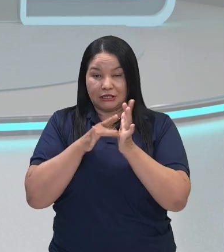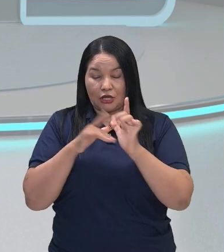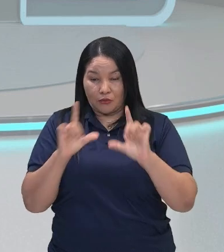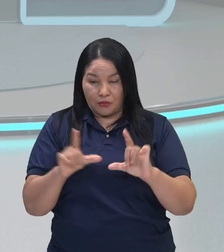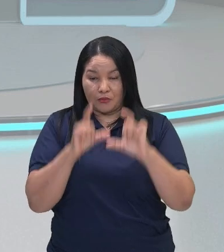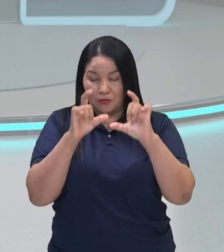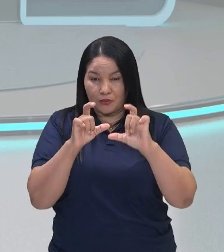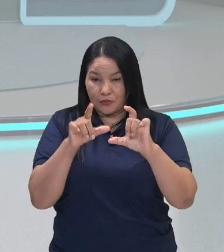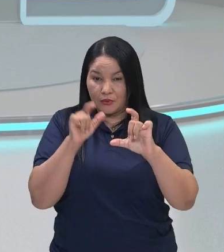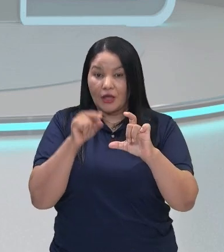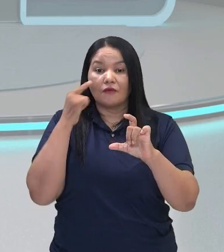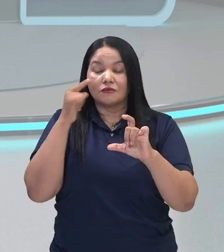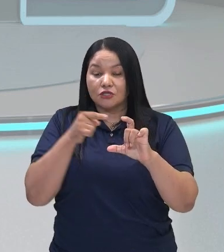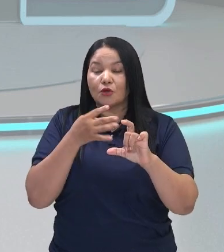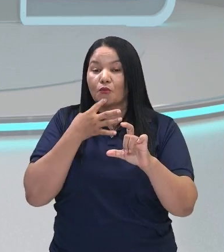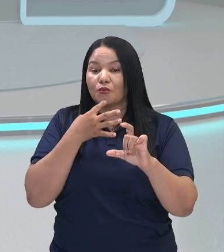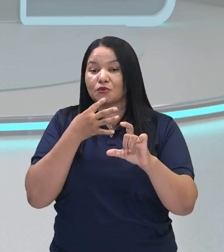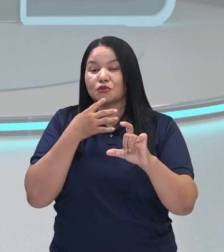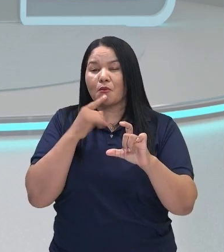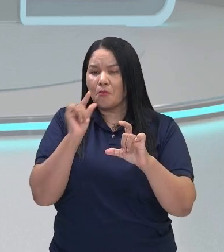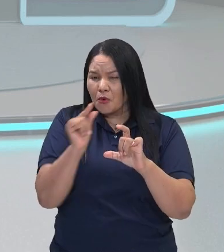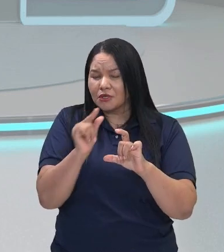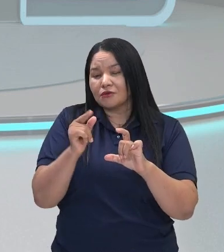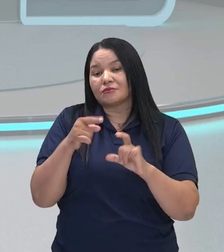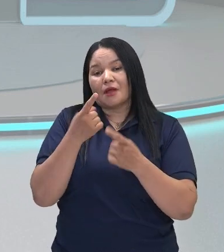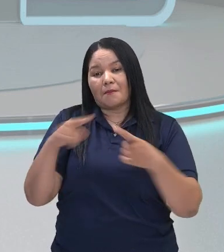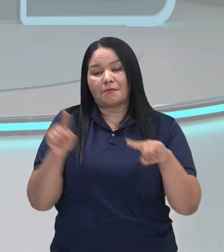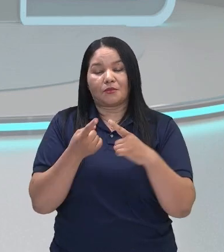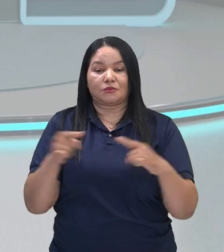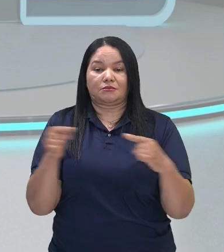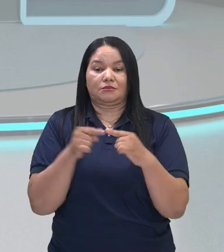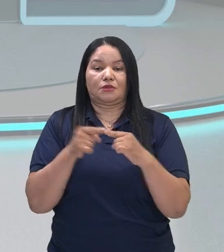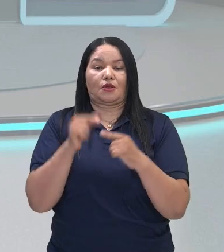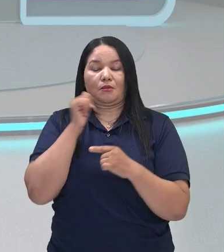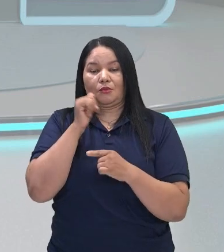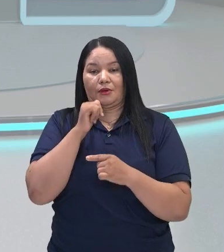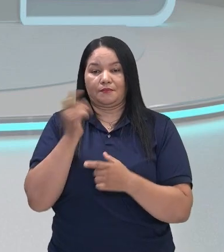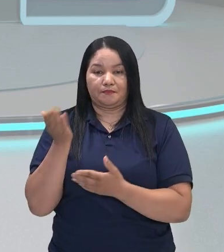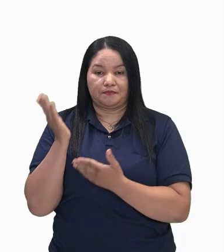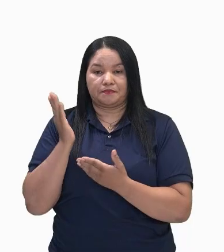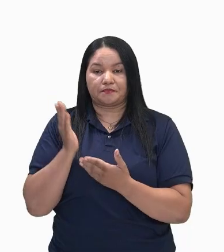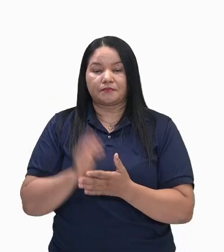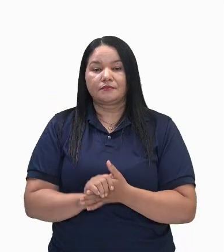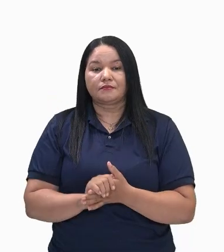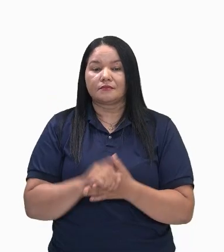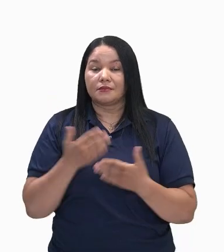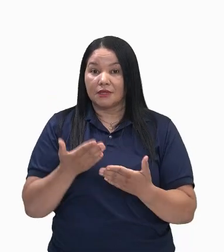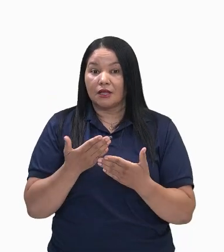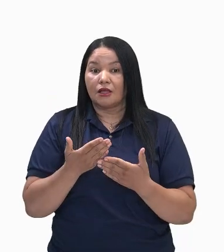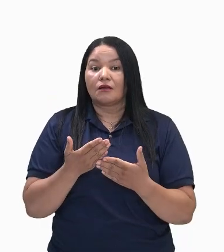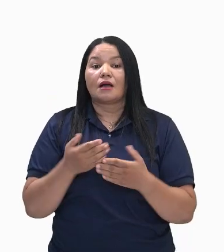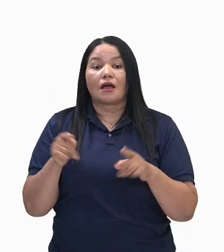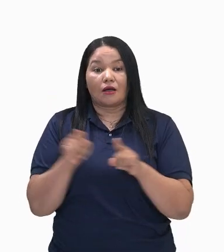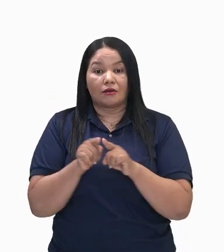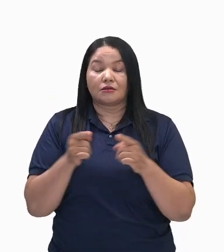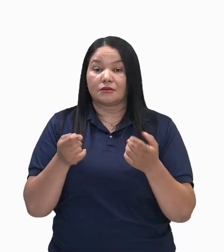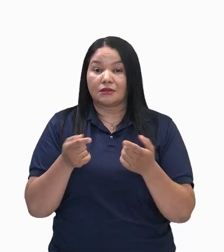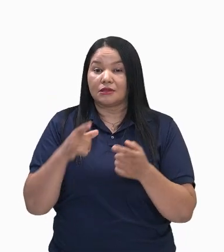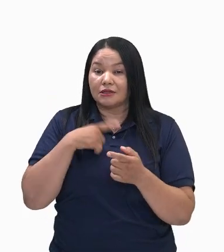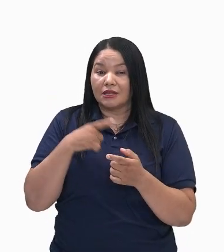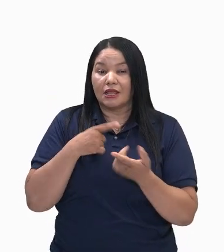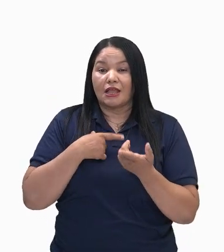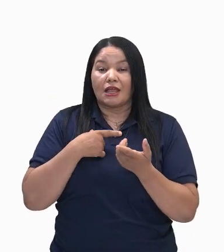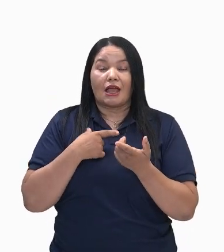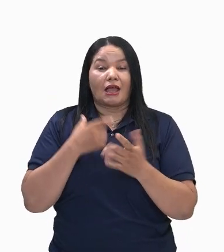para esse QR Code que você vai ter um exemplo da música dela. Então, trovadores ainda andam por aí cantando